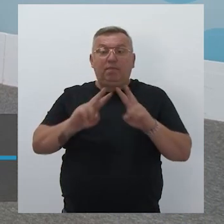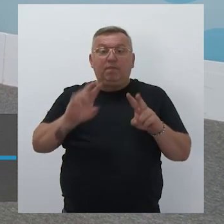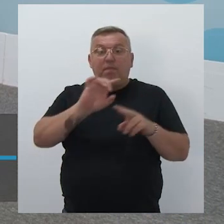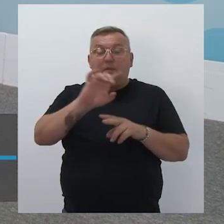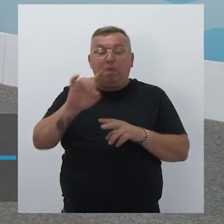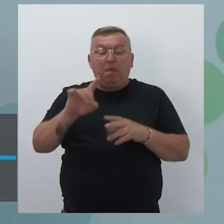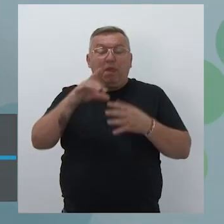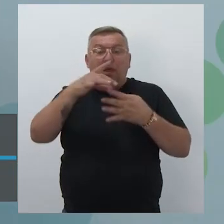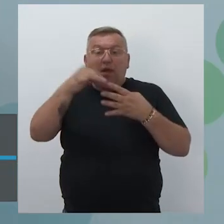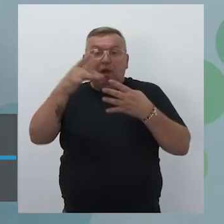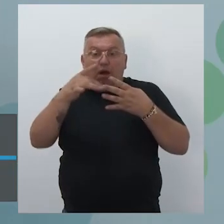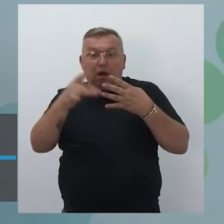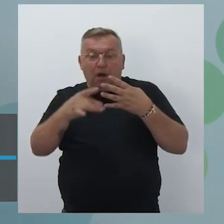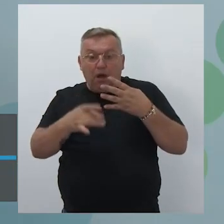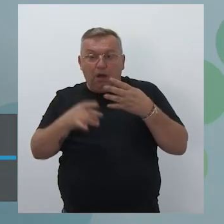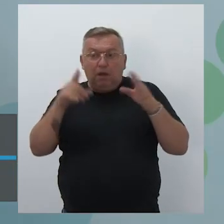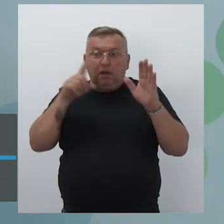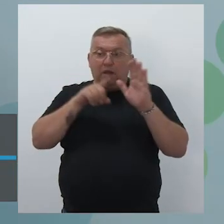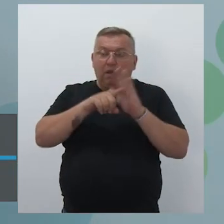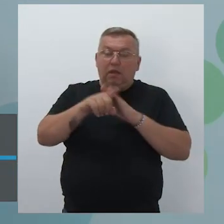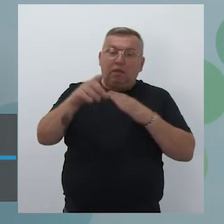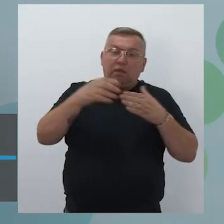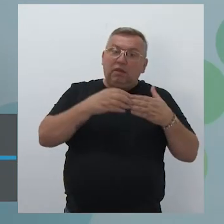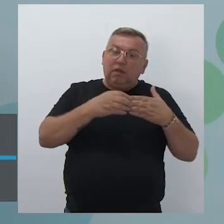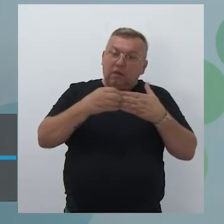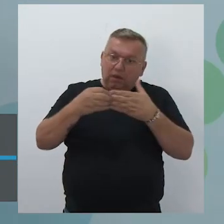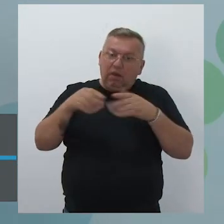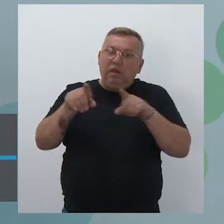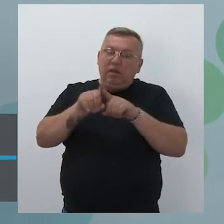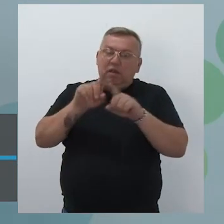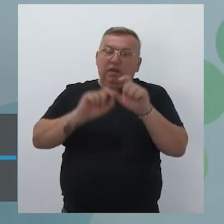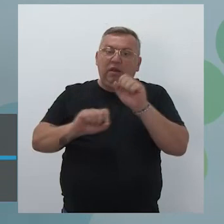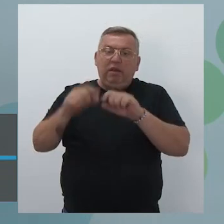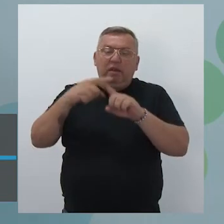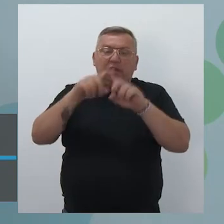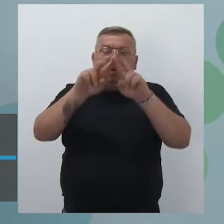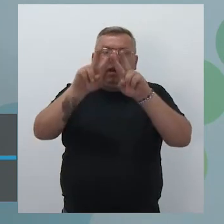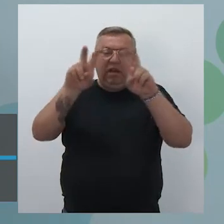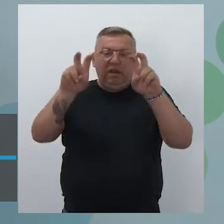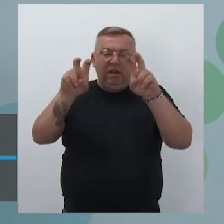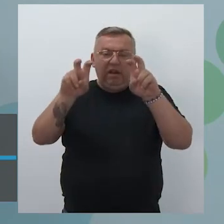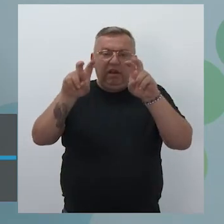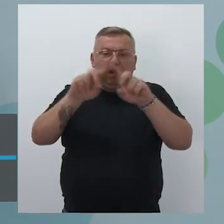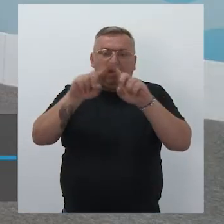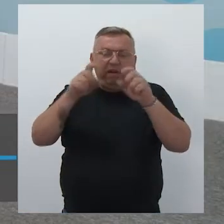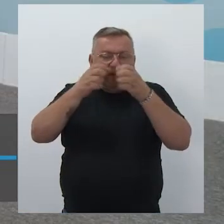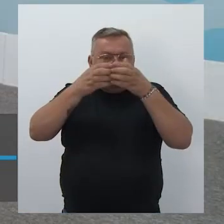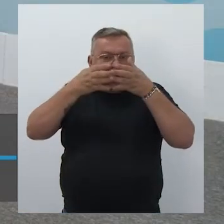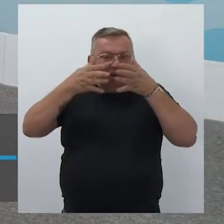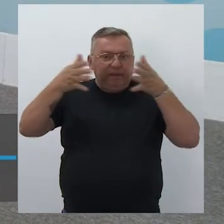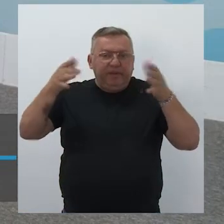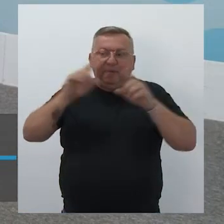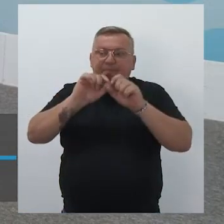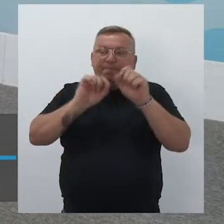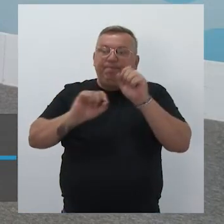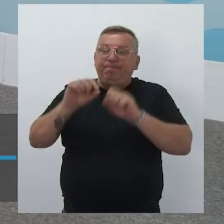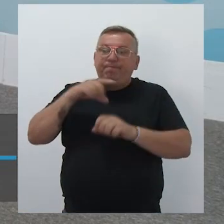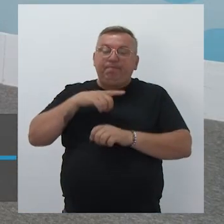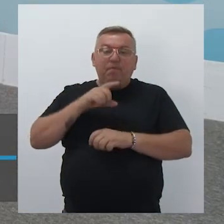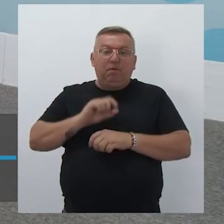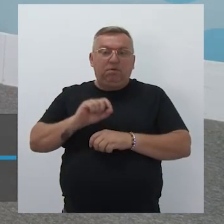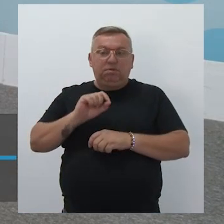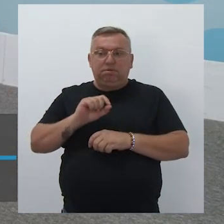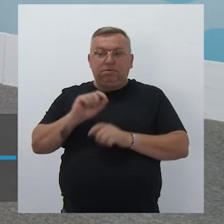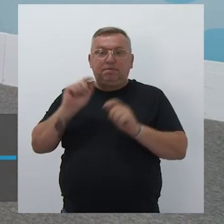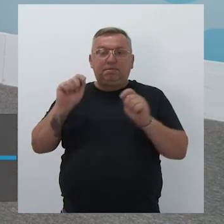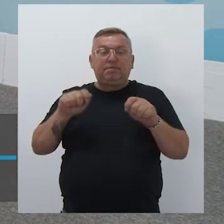dos componentes. E uma pergunta norteadora também, porque o tema por si só ele é muito amplo, né? Ele